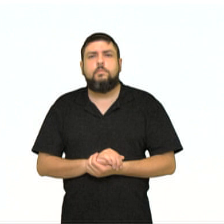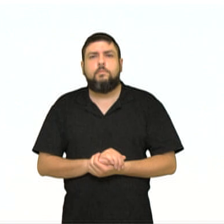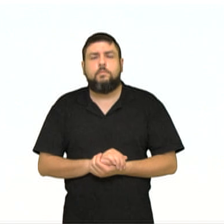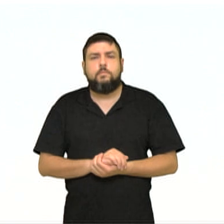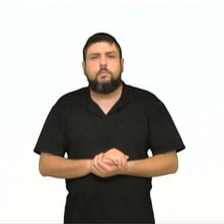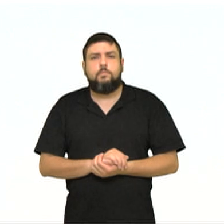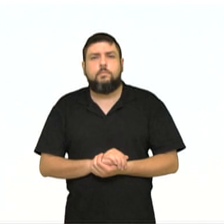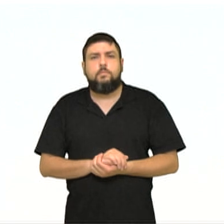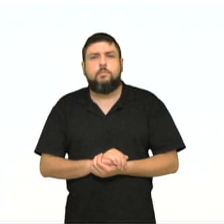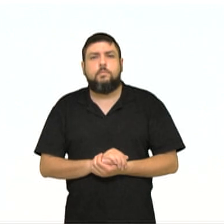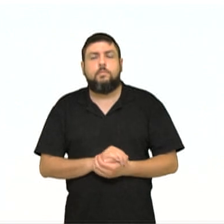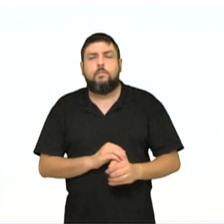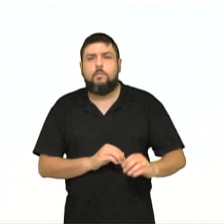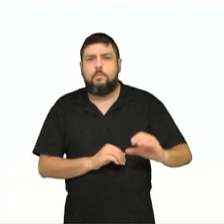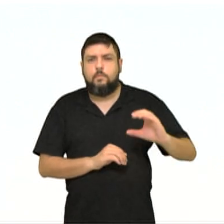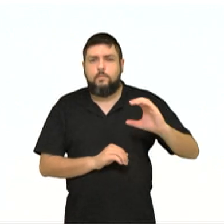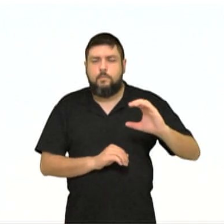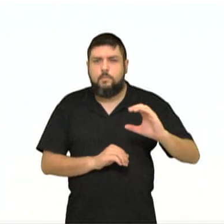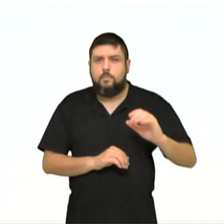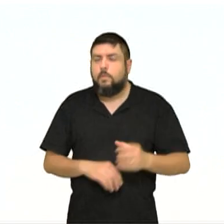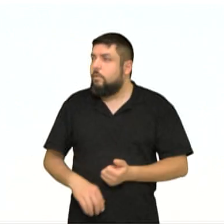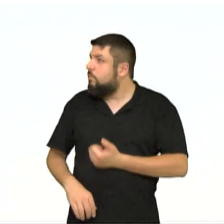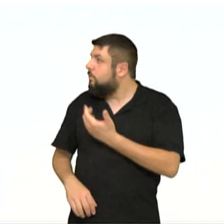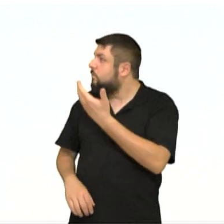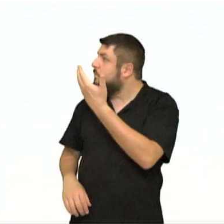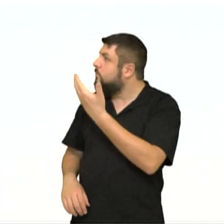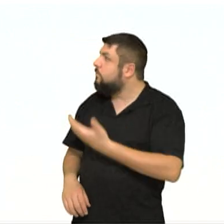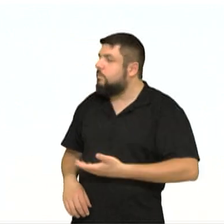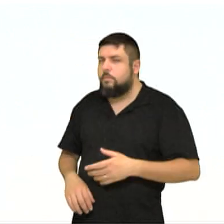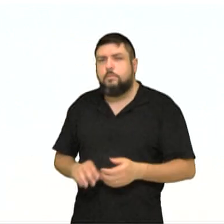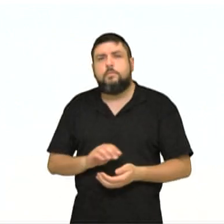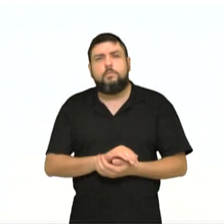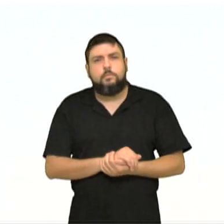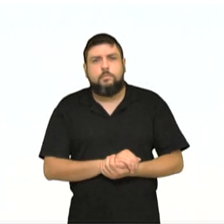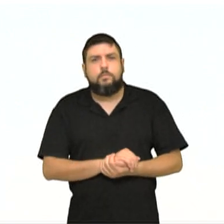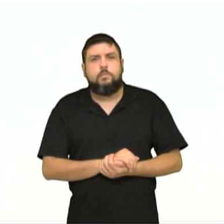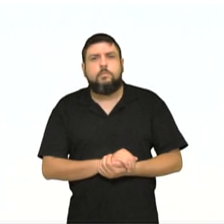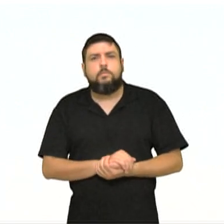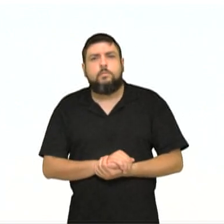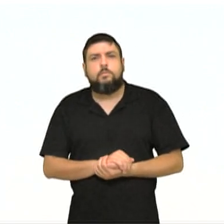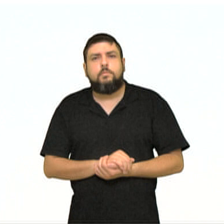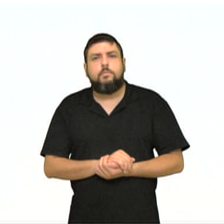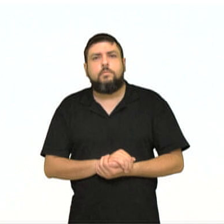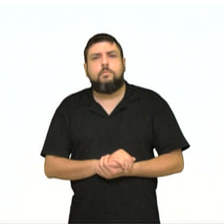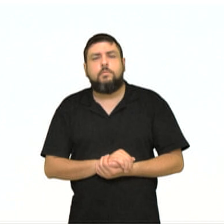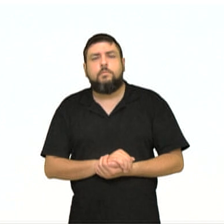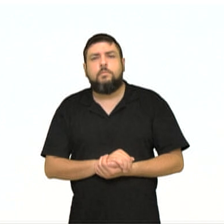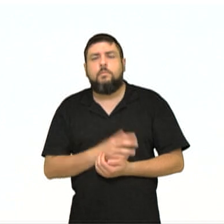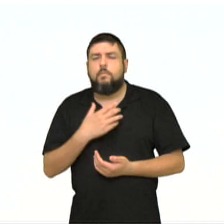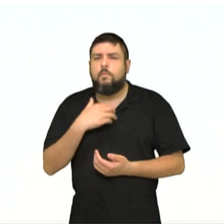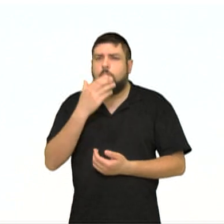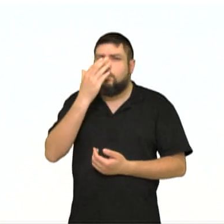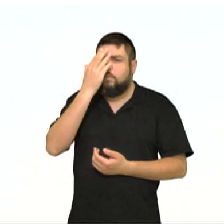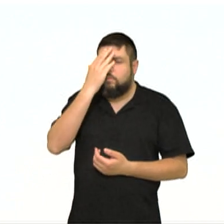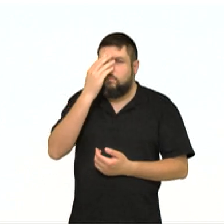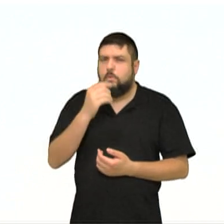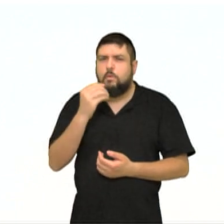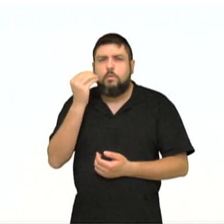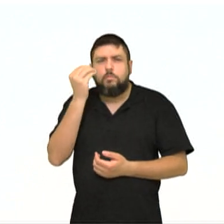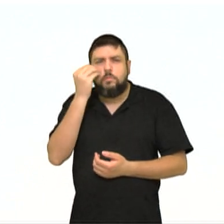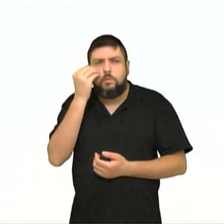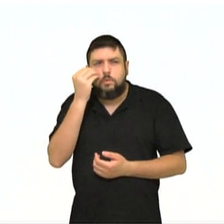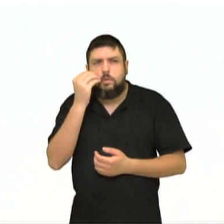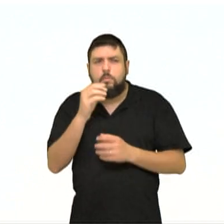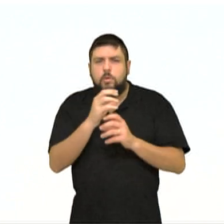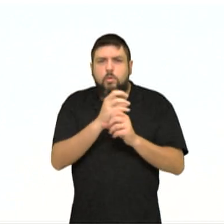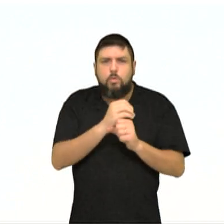vezes 7. E na letra C, 4x mais 12y. Veja o que você consegue fazer, trabalhar esses valores